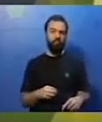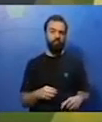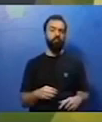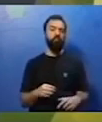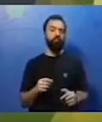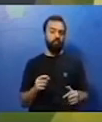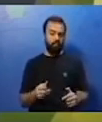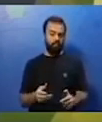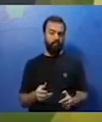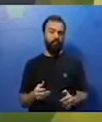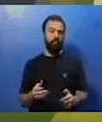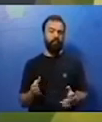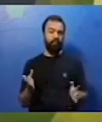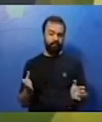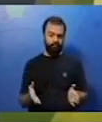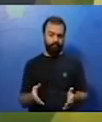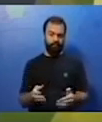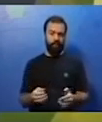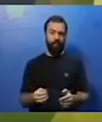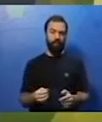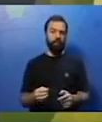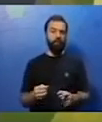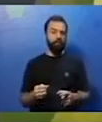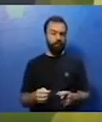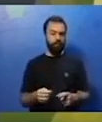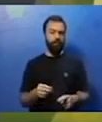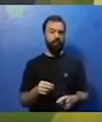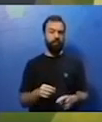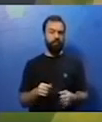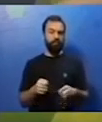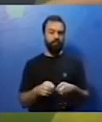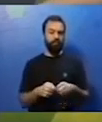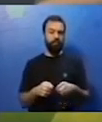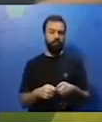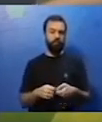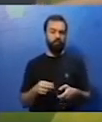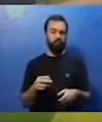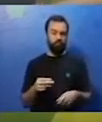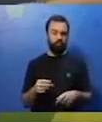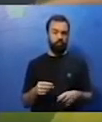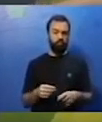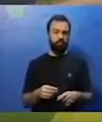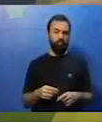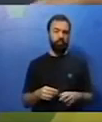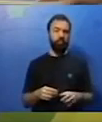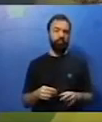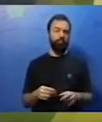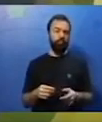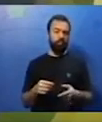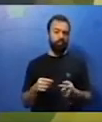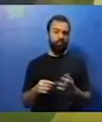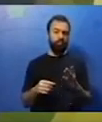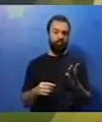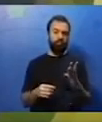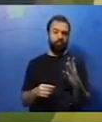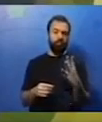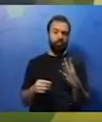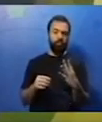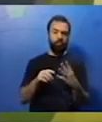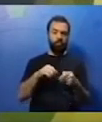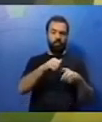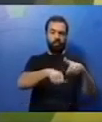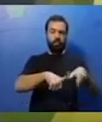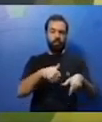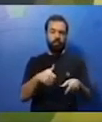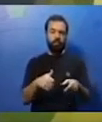Vou fazer a mesma operação para o numerador. No lugar do 4, que é o